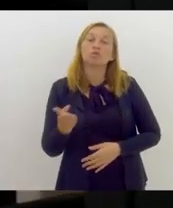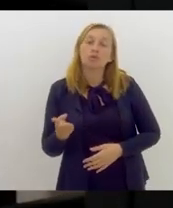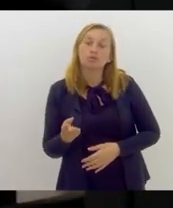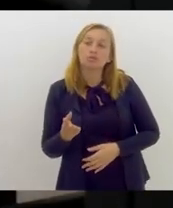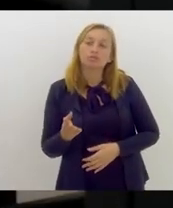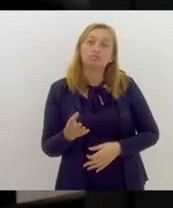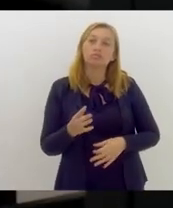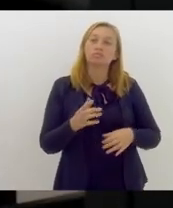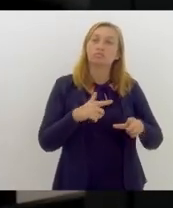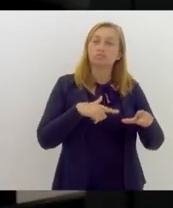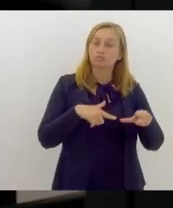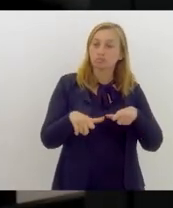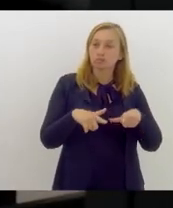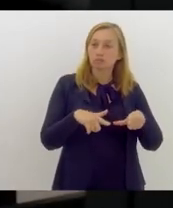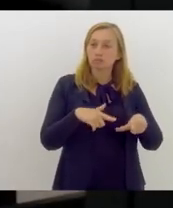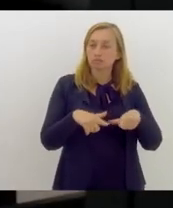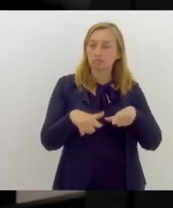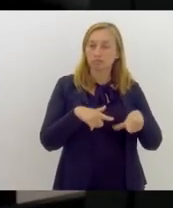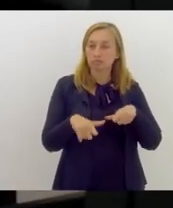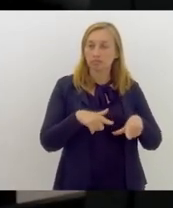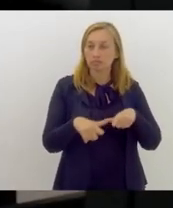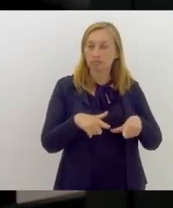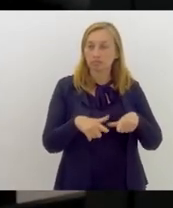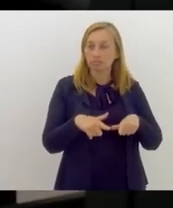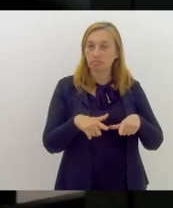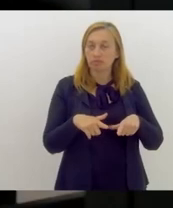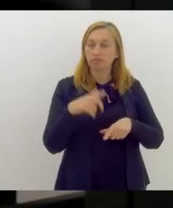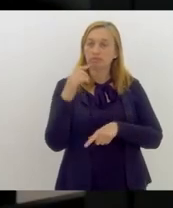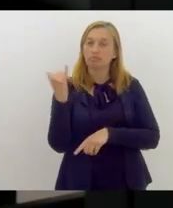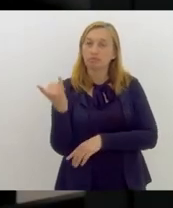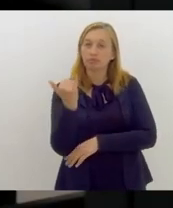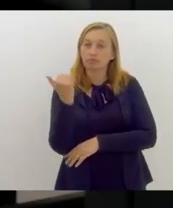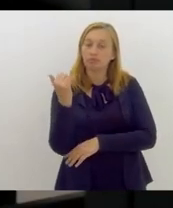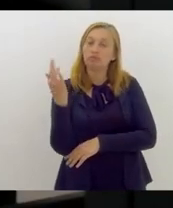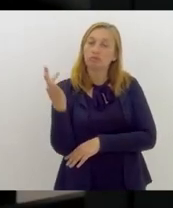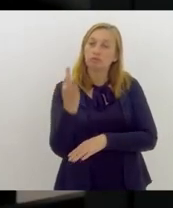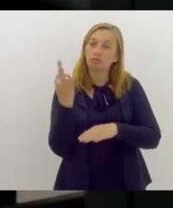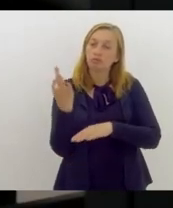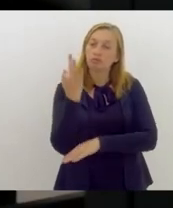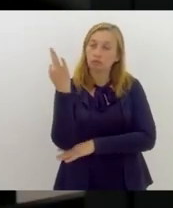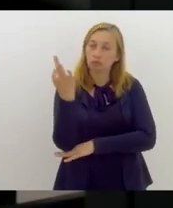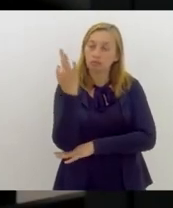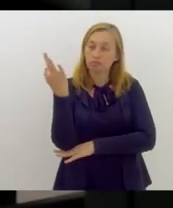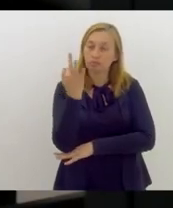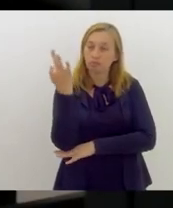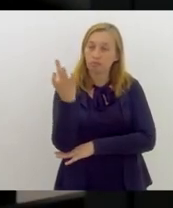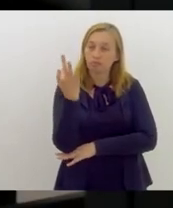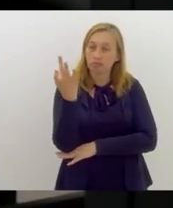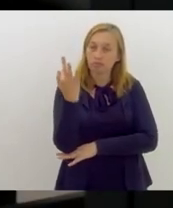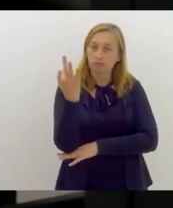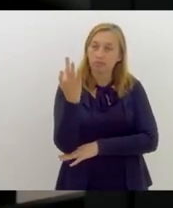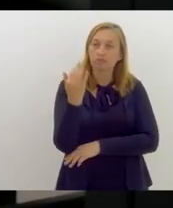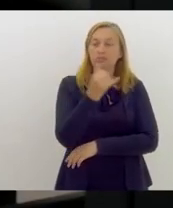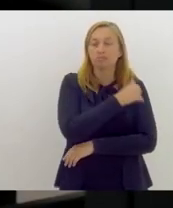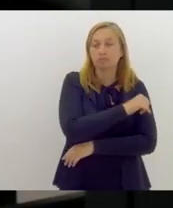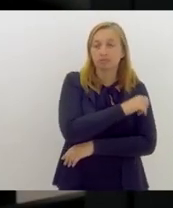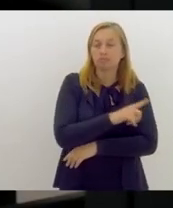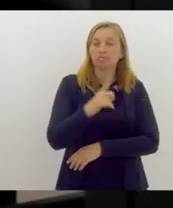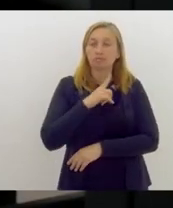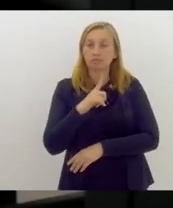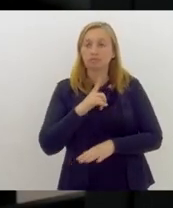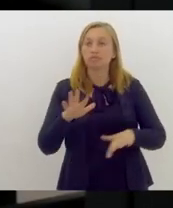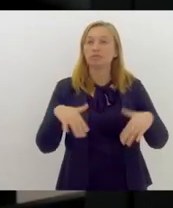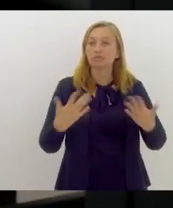formais para brasileiros essa empresa tá gerando e gostaríamos de saber também quais foram as isenções vários benefícios